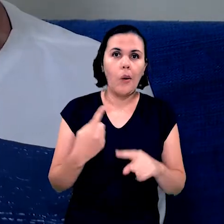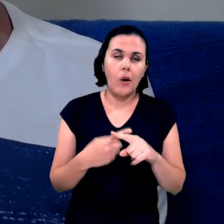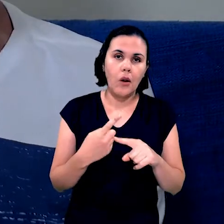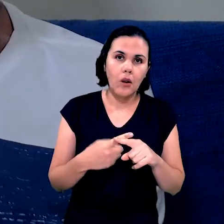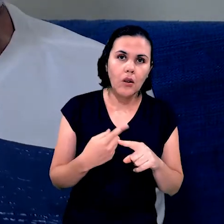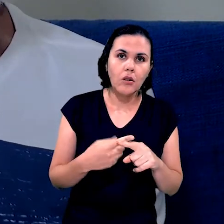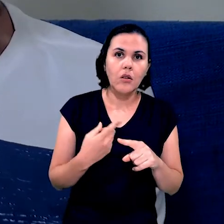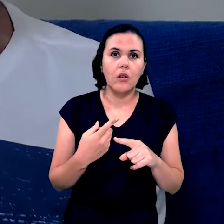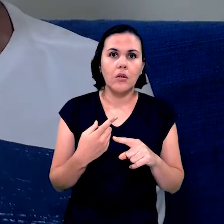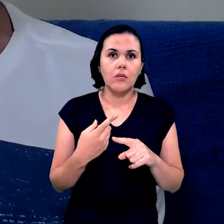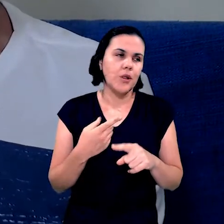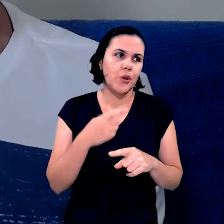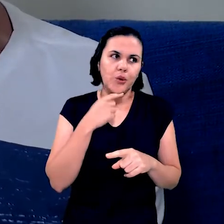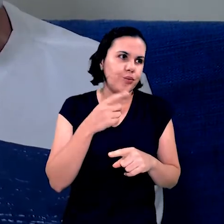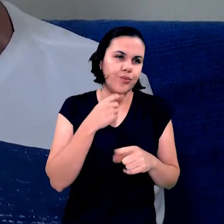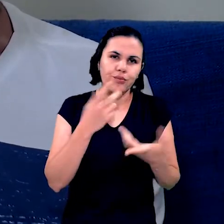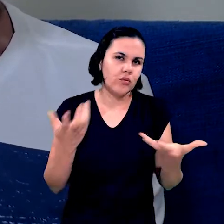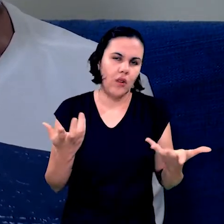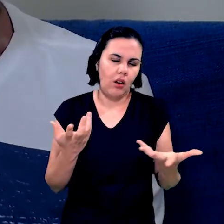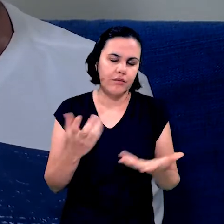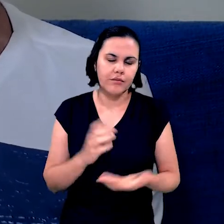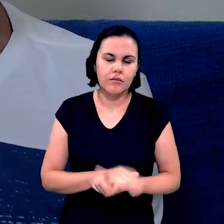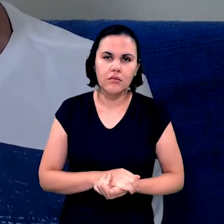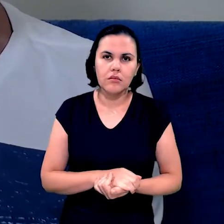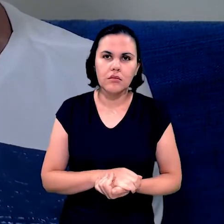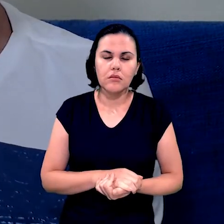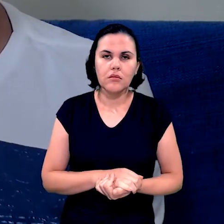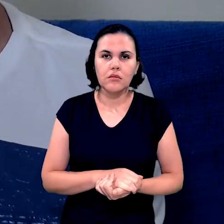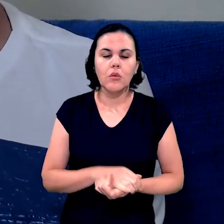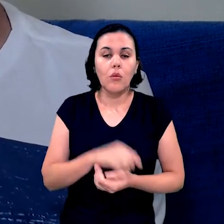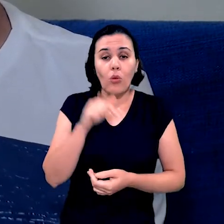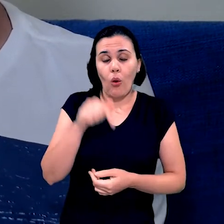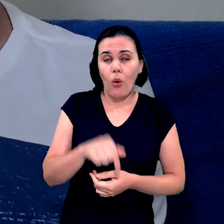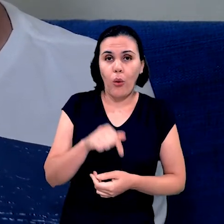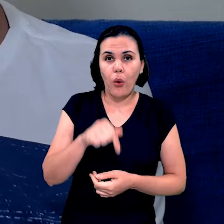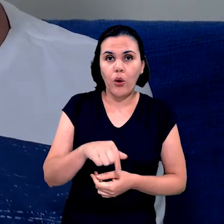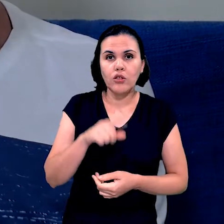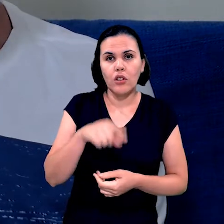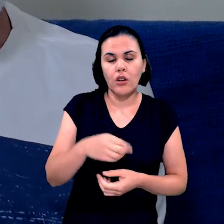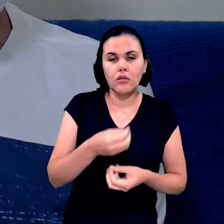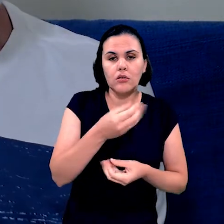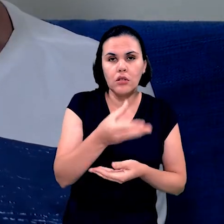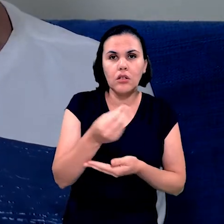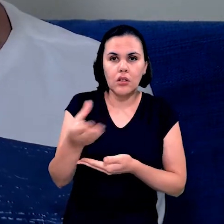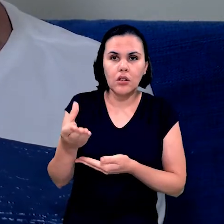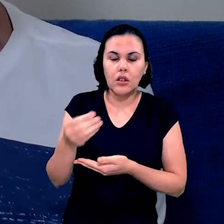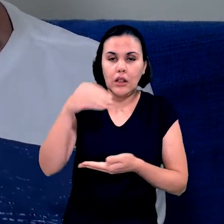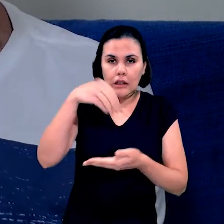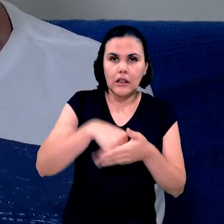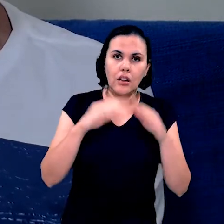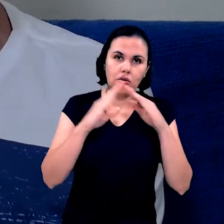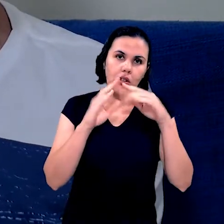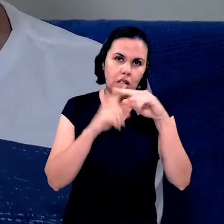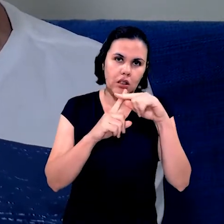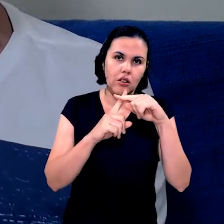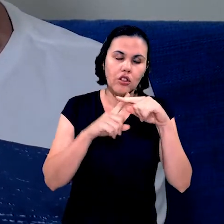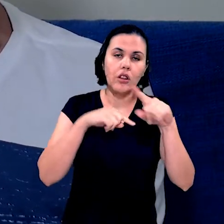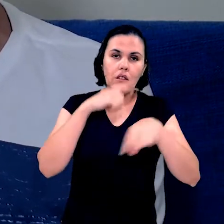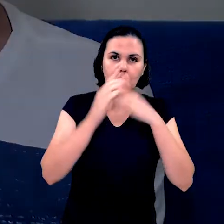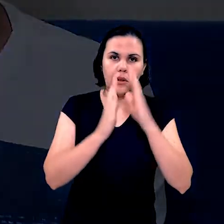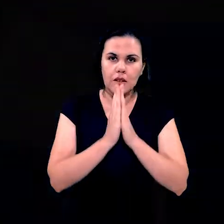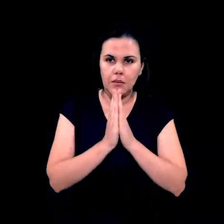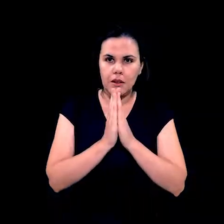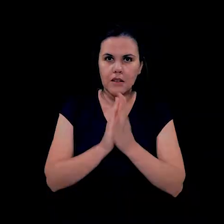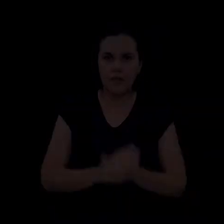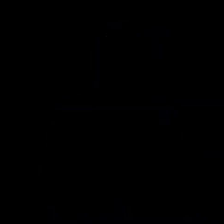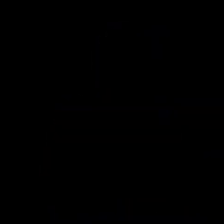acontece mais, que tem crescido muito, é inviável hoje, não tem como, né? Hoje ele é distribuído na igreja após a